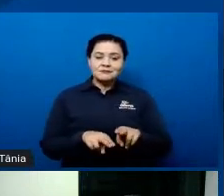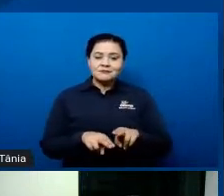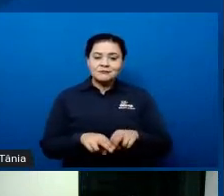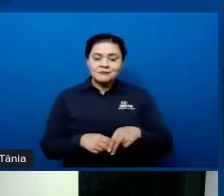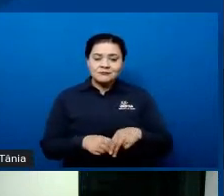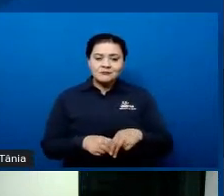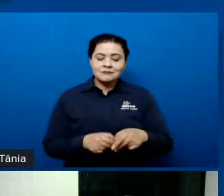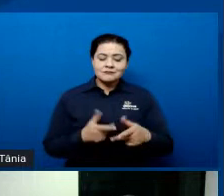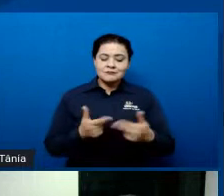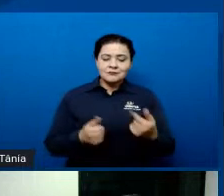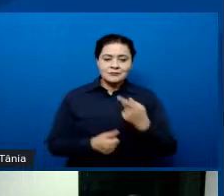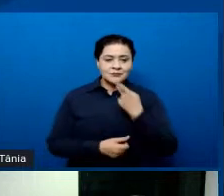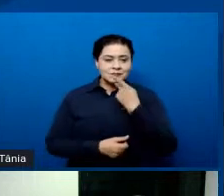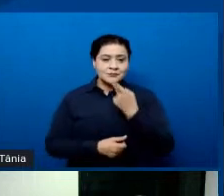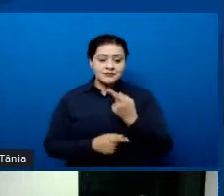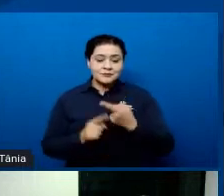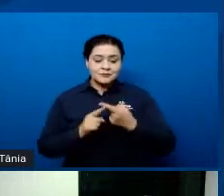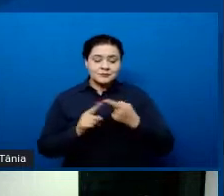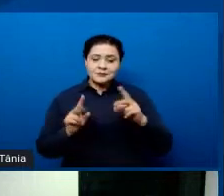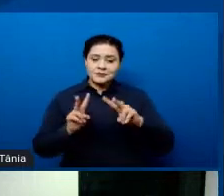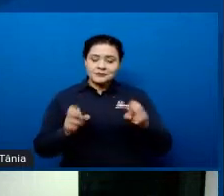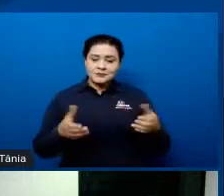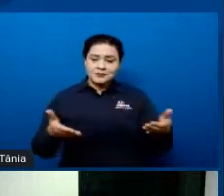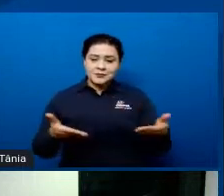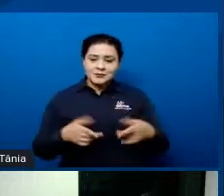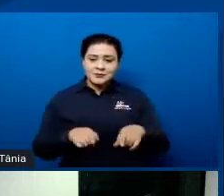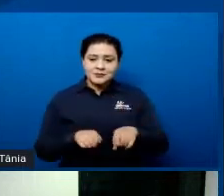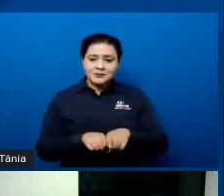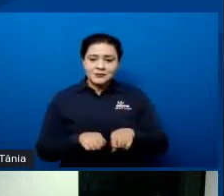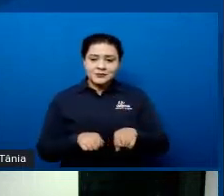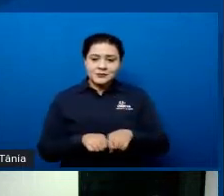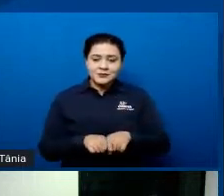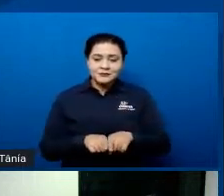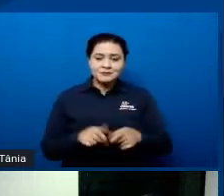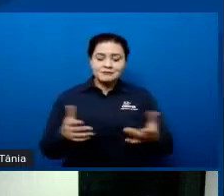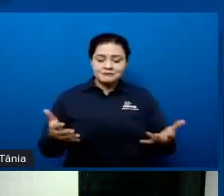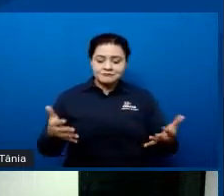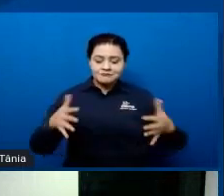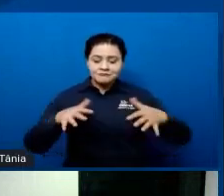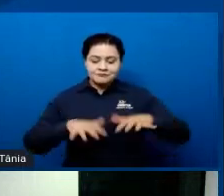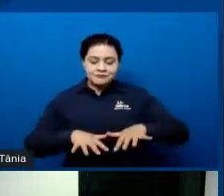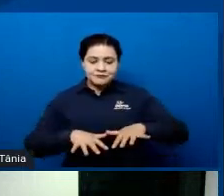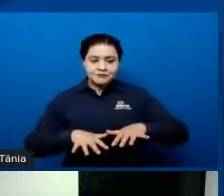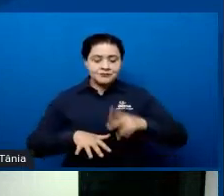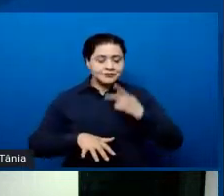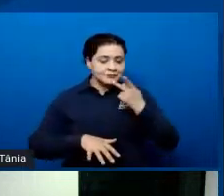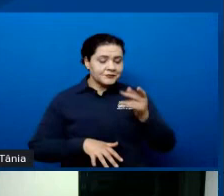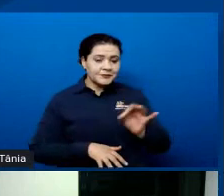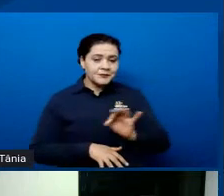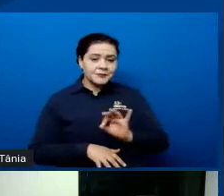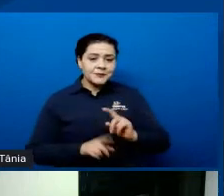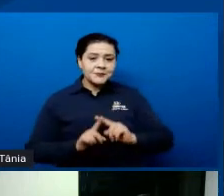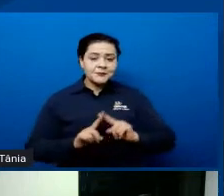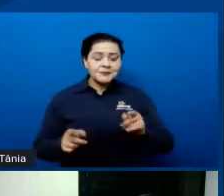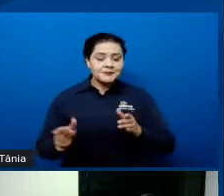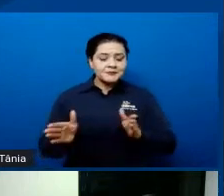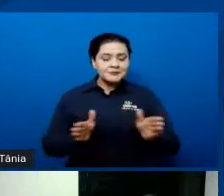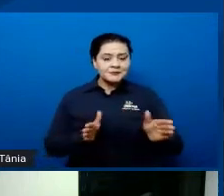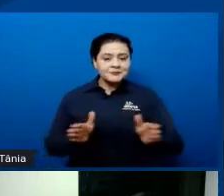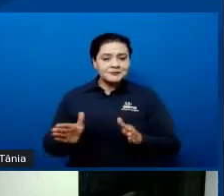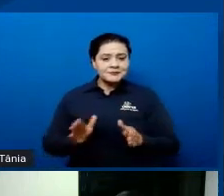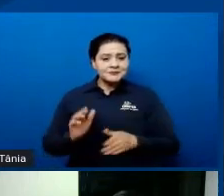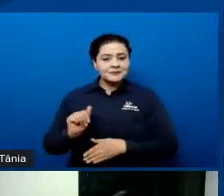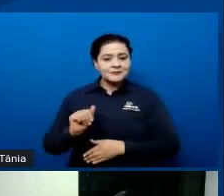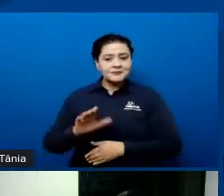coisa que eu não falo, mas não é um tema para hoje, eu não falo de inclusão, mas eu falo muito de acessibilidade, é ter o